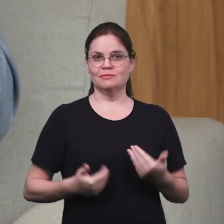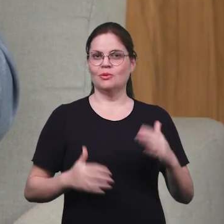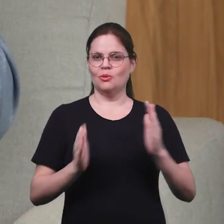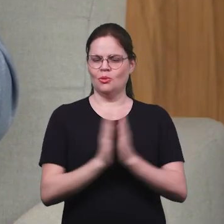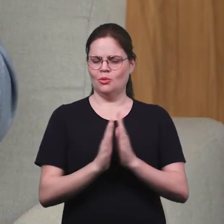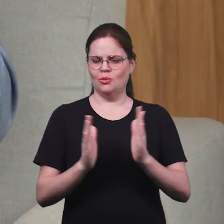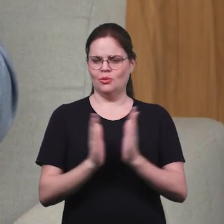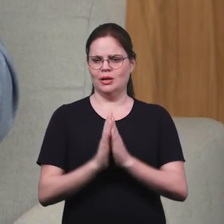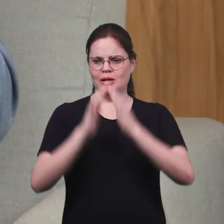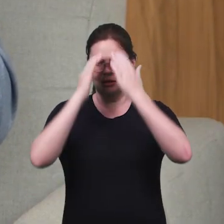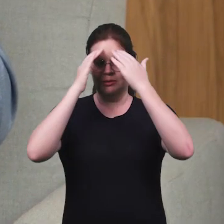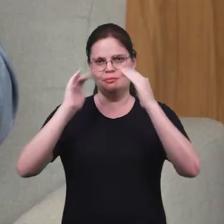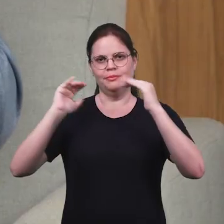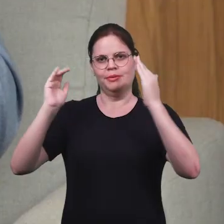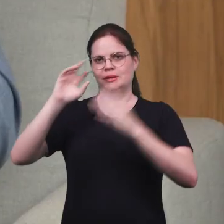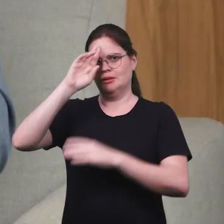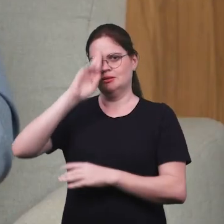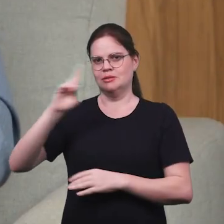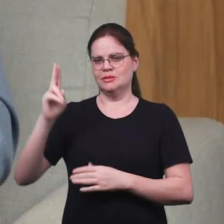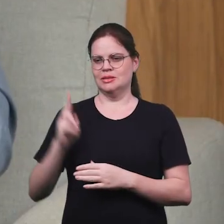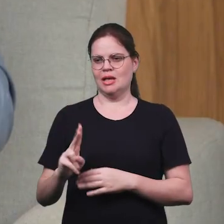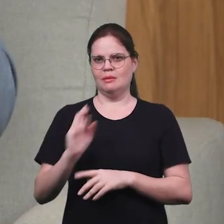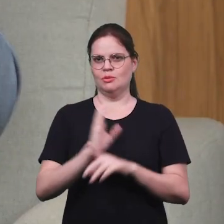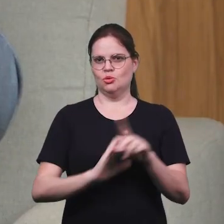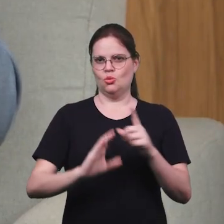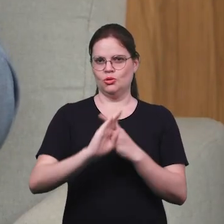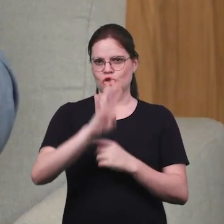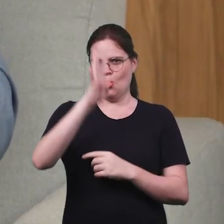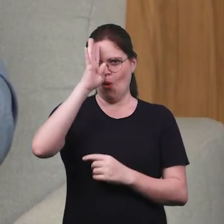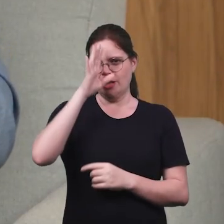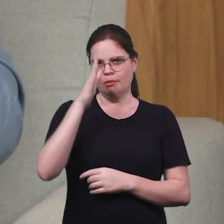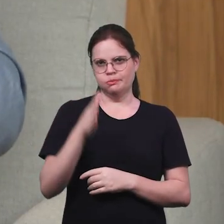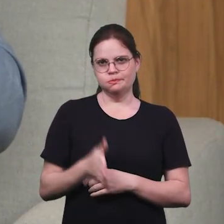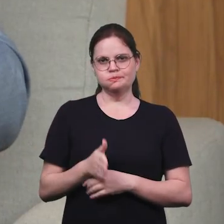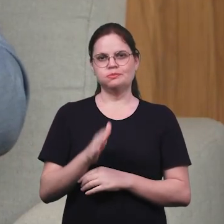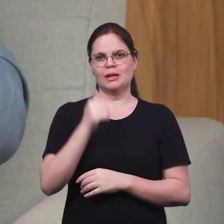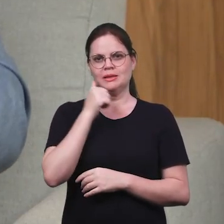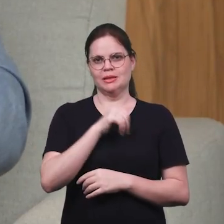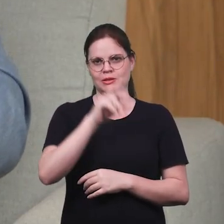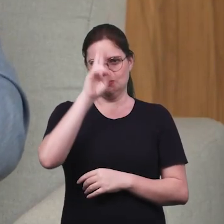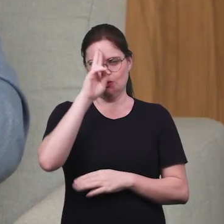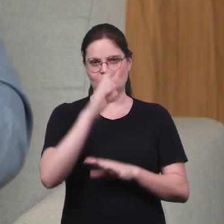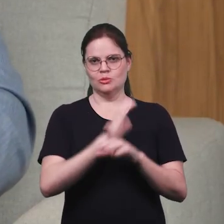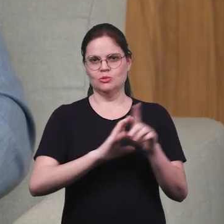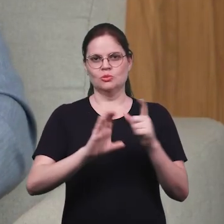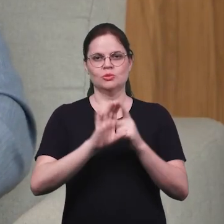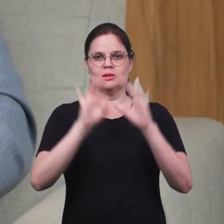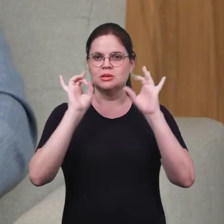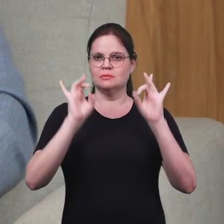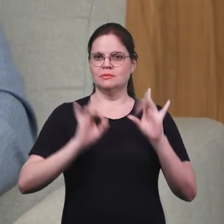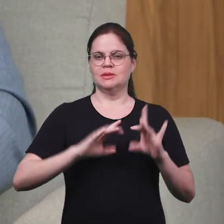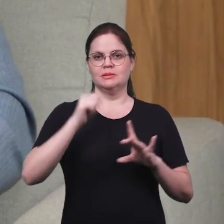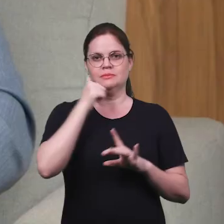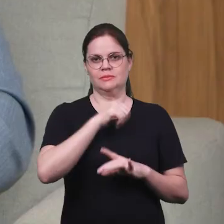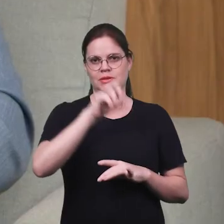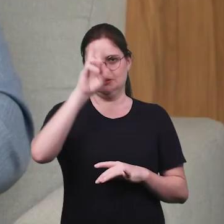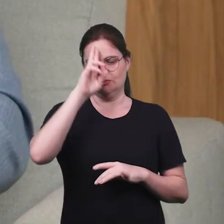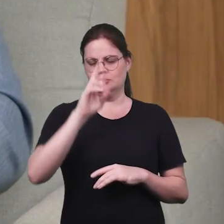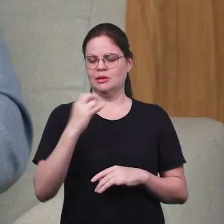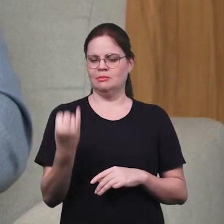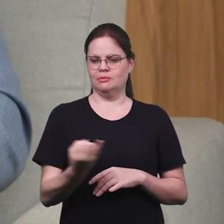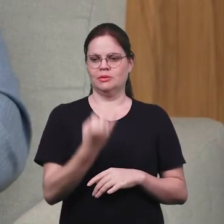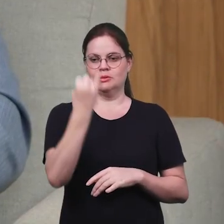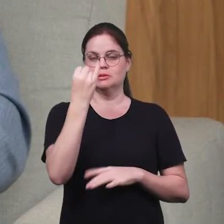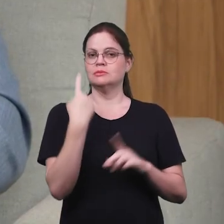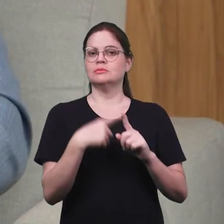Orar cumprindo em obediência o culto de quarta-feira, as reuniões de senhoras, os cultos especiais das senhoras, é